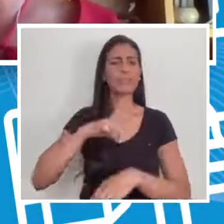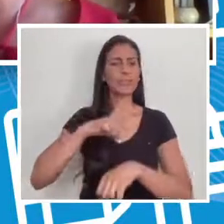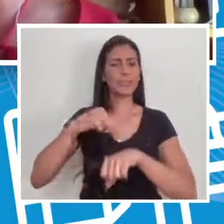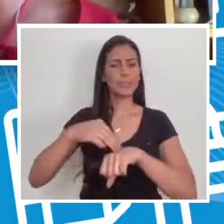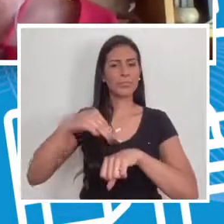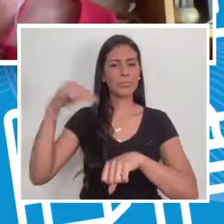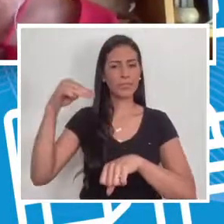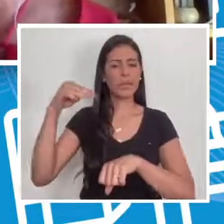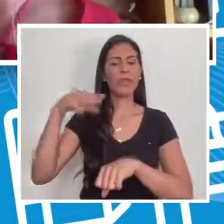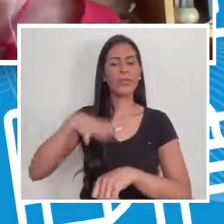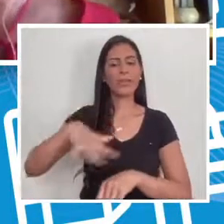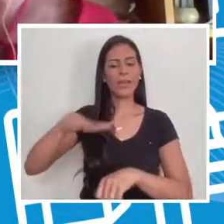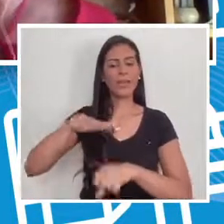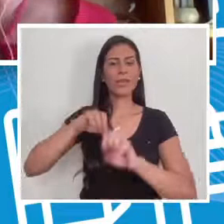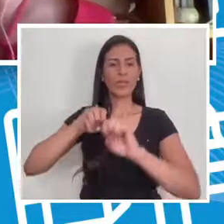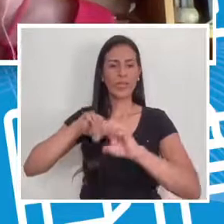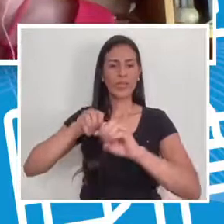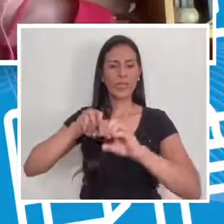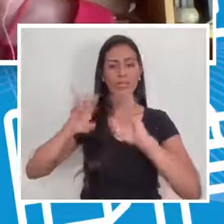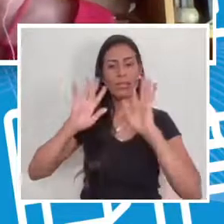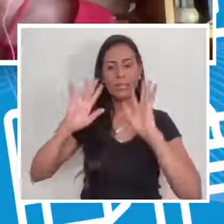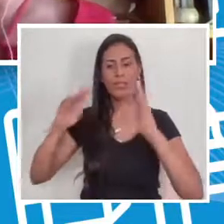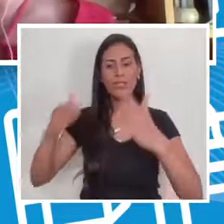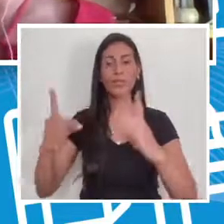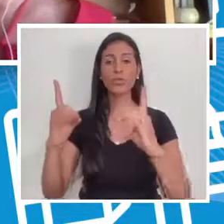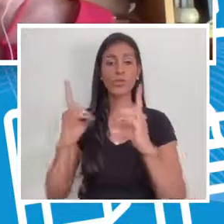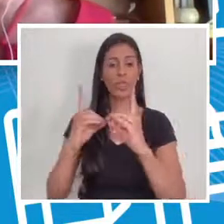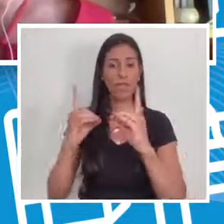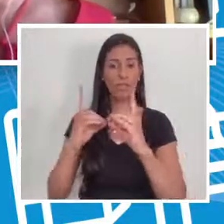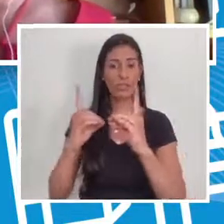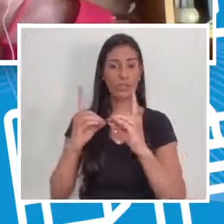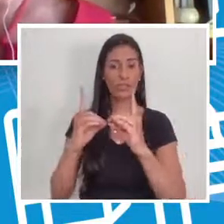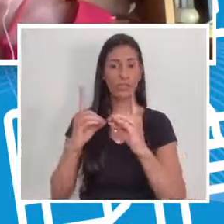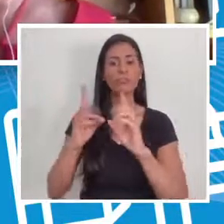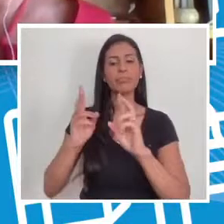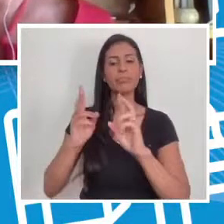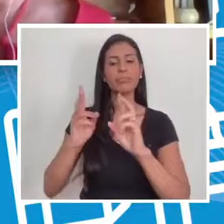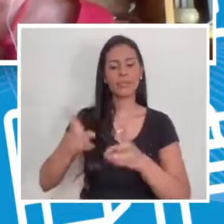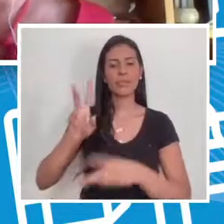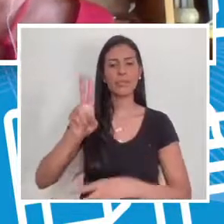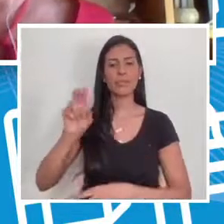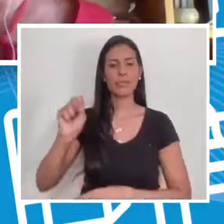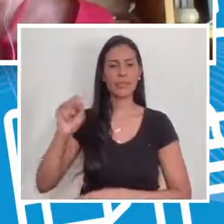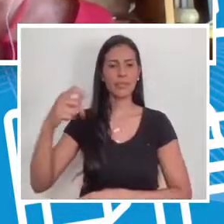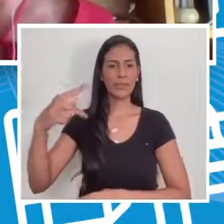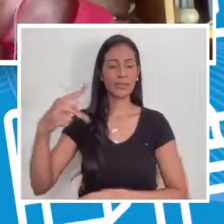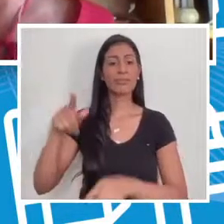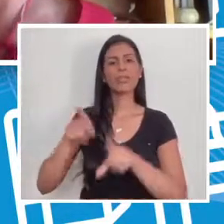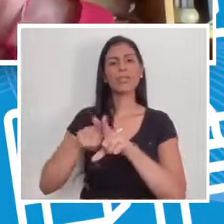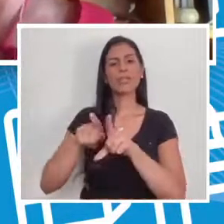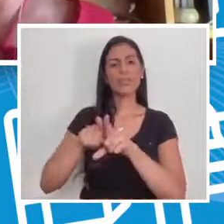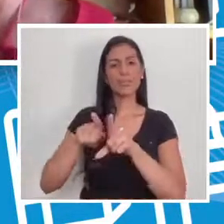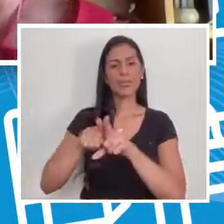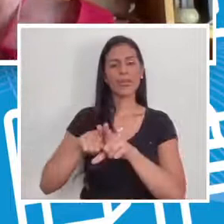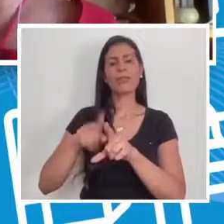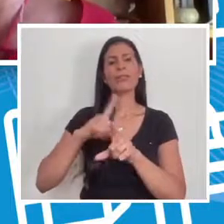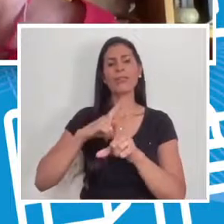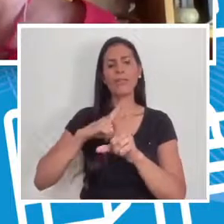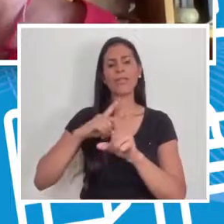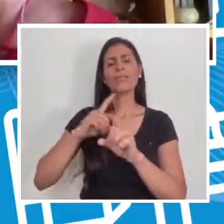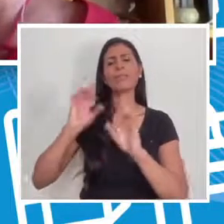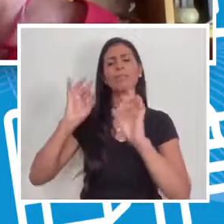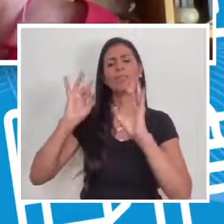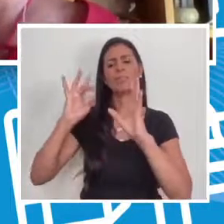em Educação na área de Didática na mesma instituição, Fez especialização e aperfeiçoamento em matemática